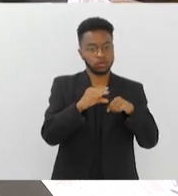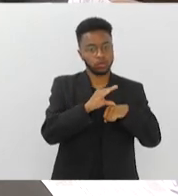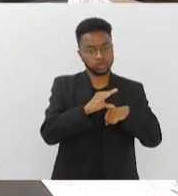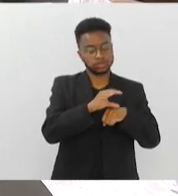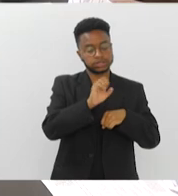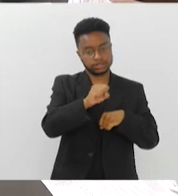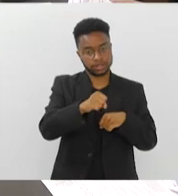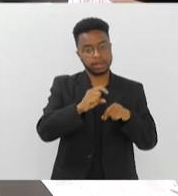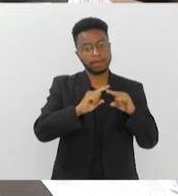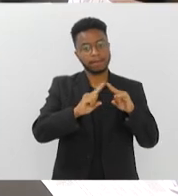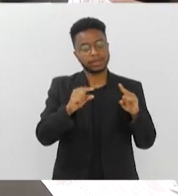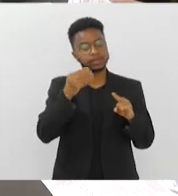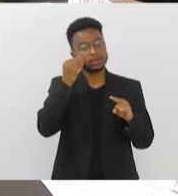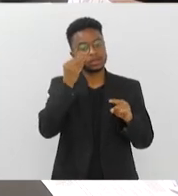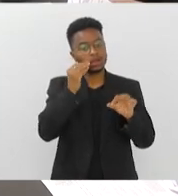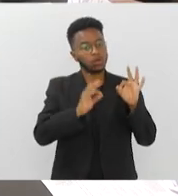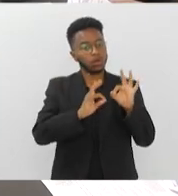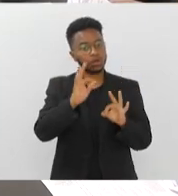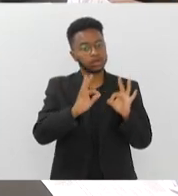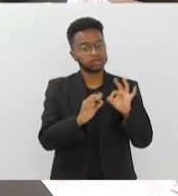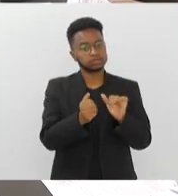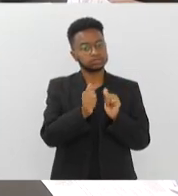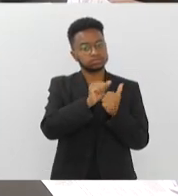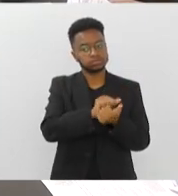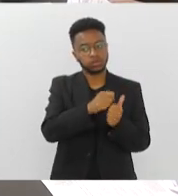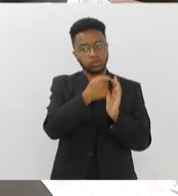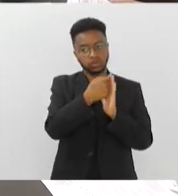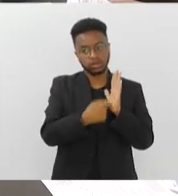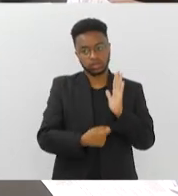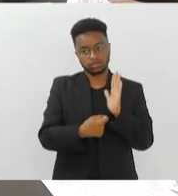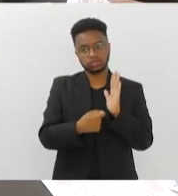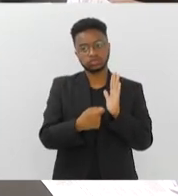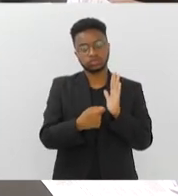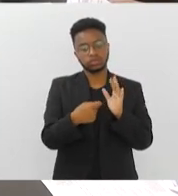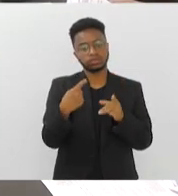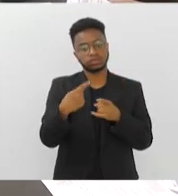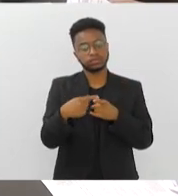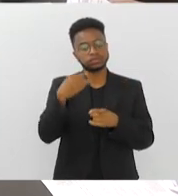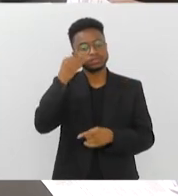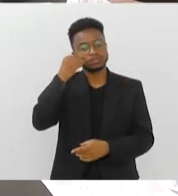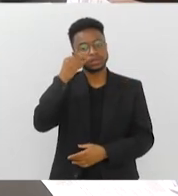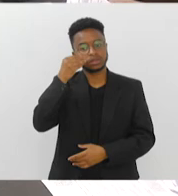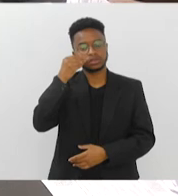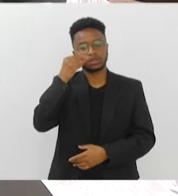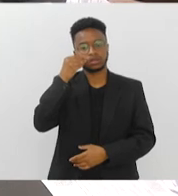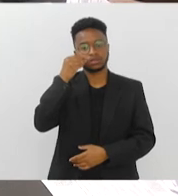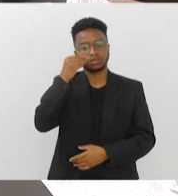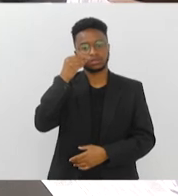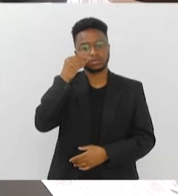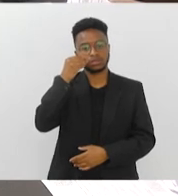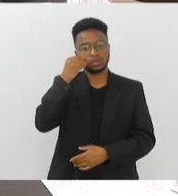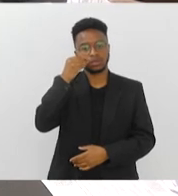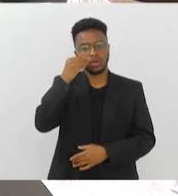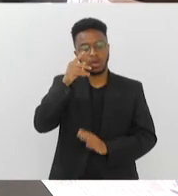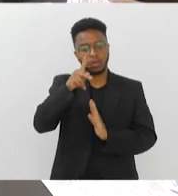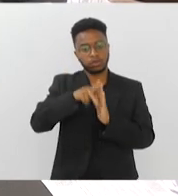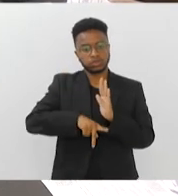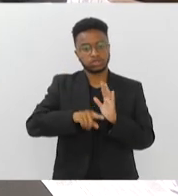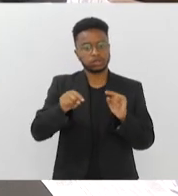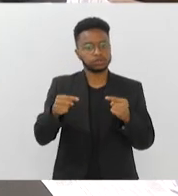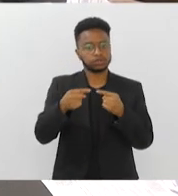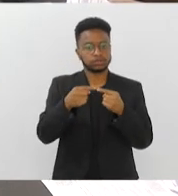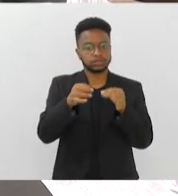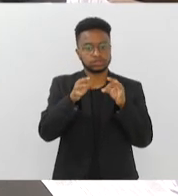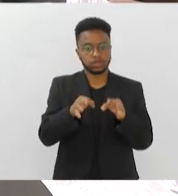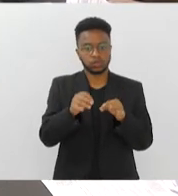possa construir uma adequação aqui ao texto para que o projeto fique em conformidade com o que a gente vem